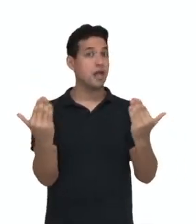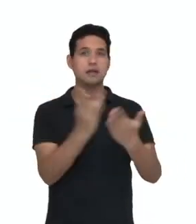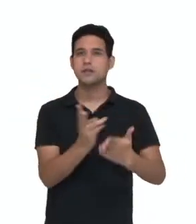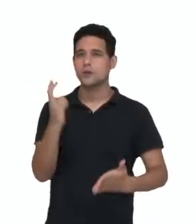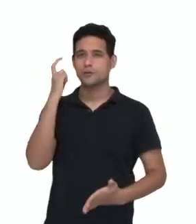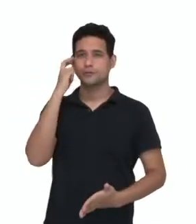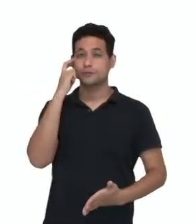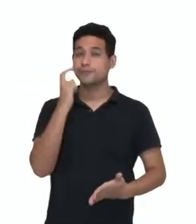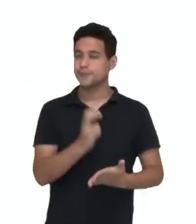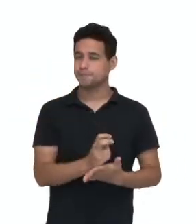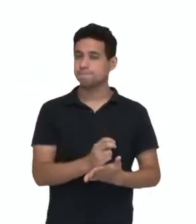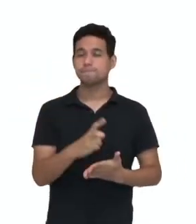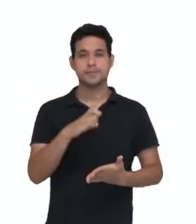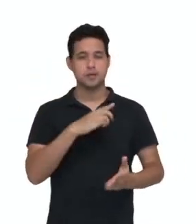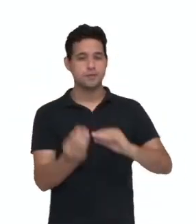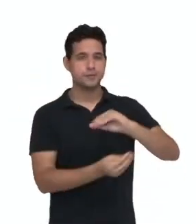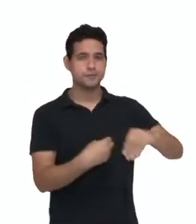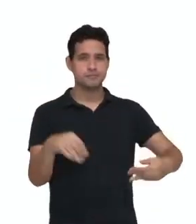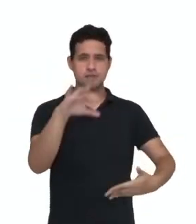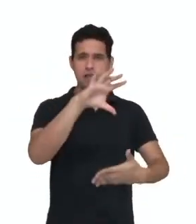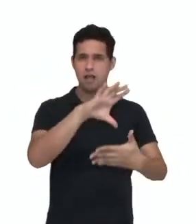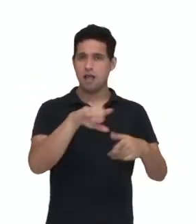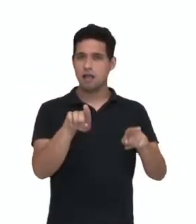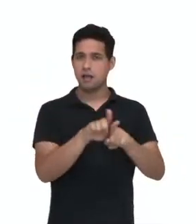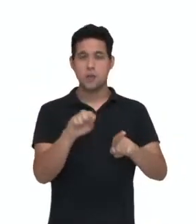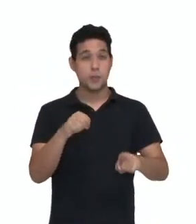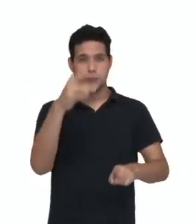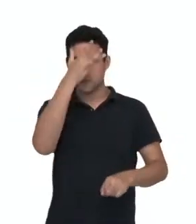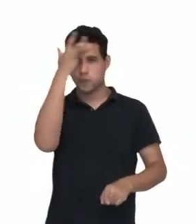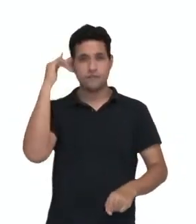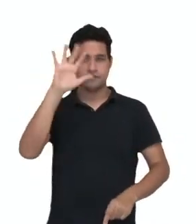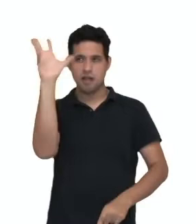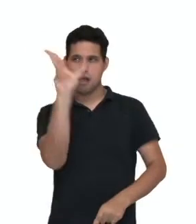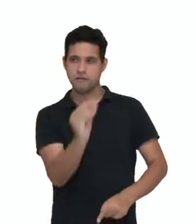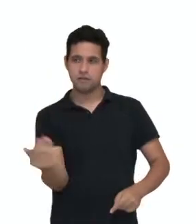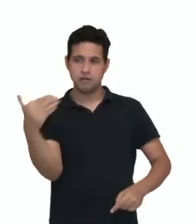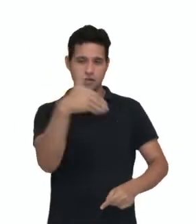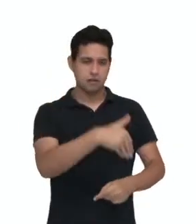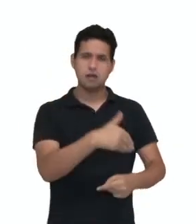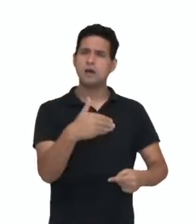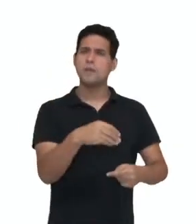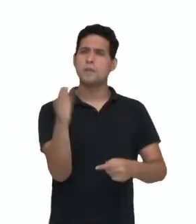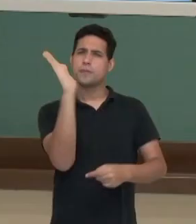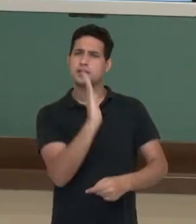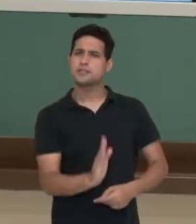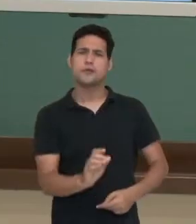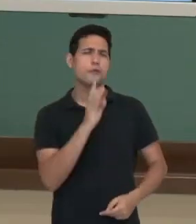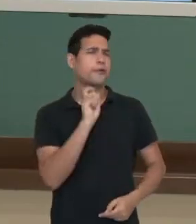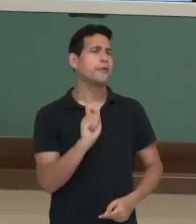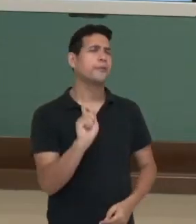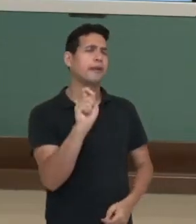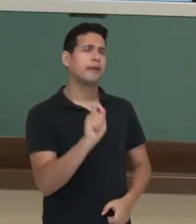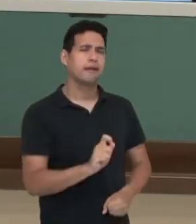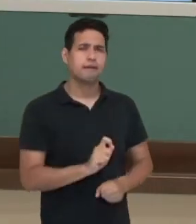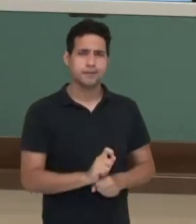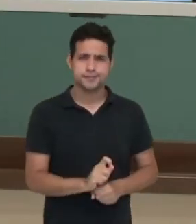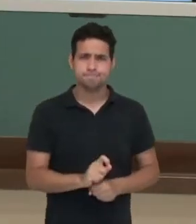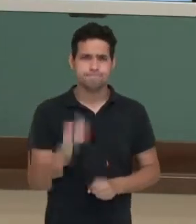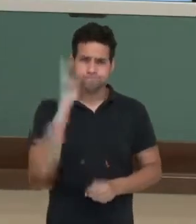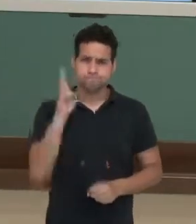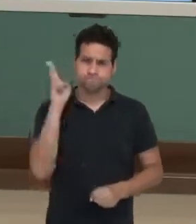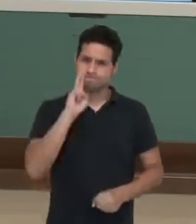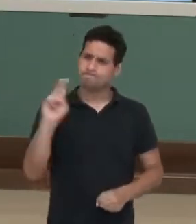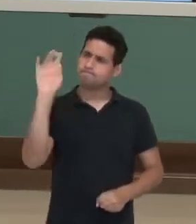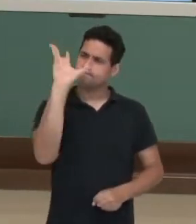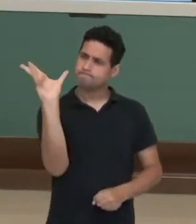cultura afro-brasileña y de pueblos originários conoces? O que vocês conhecem sobre a história da